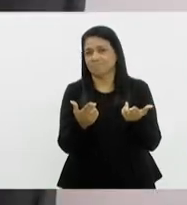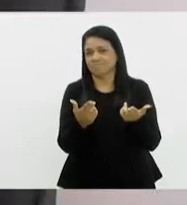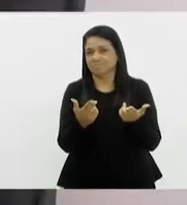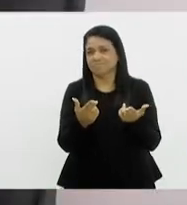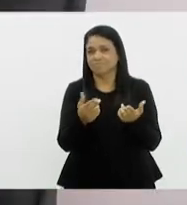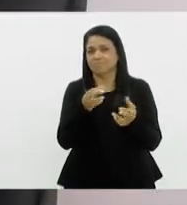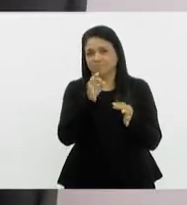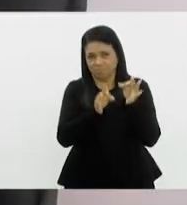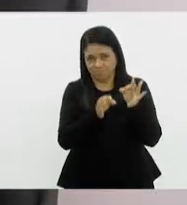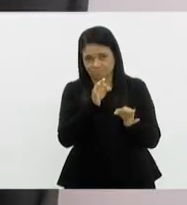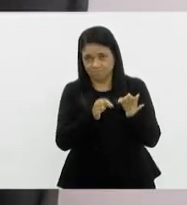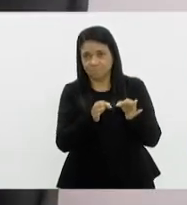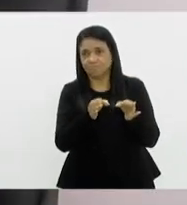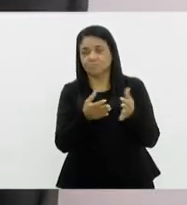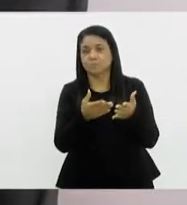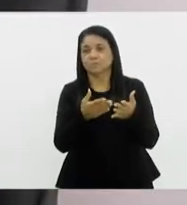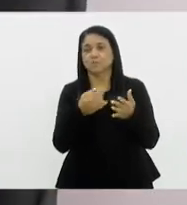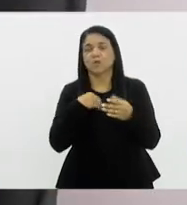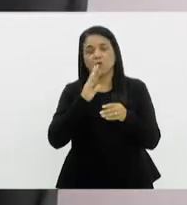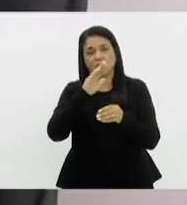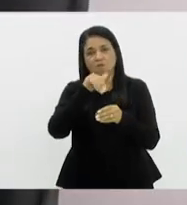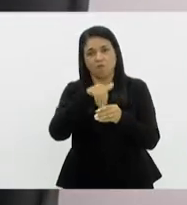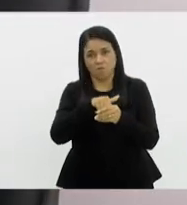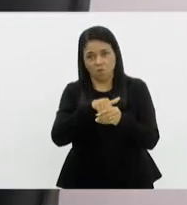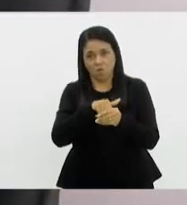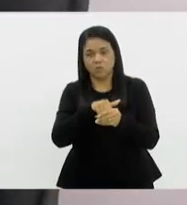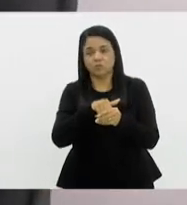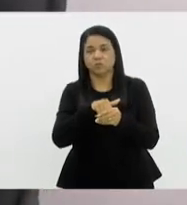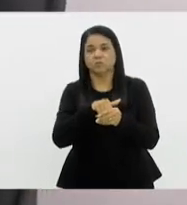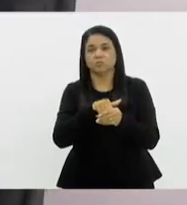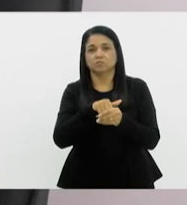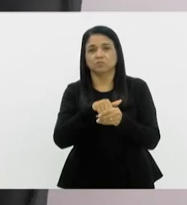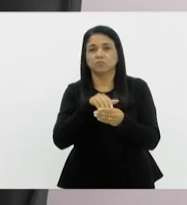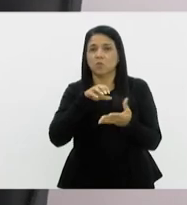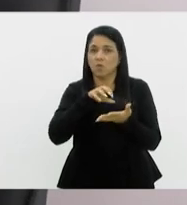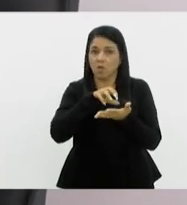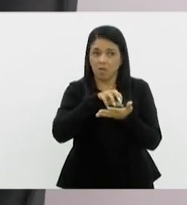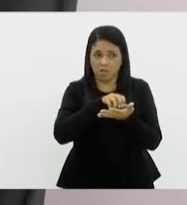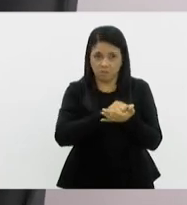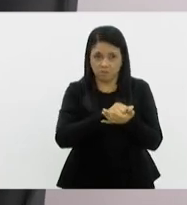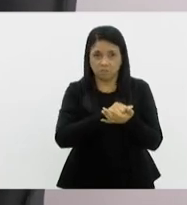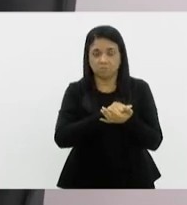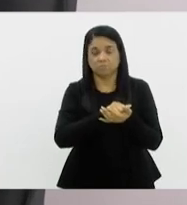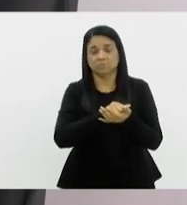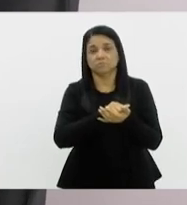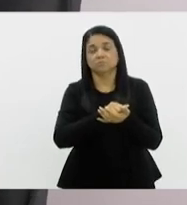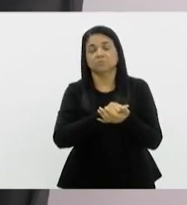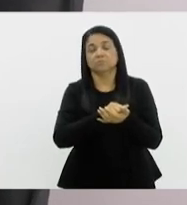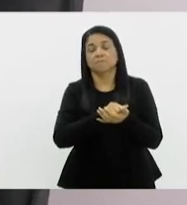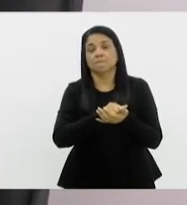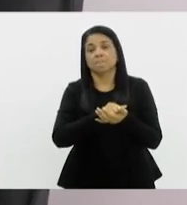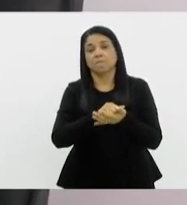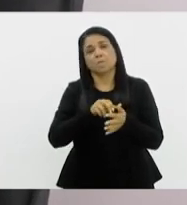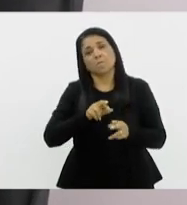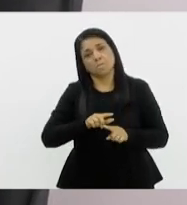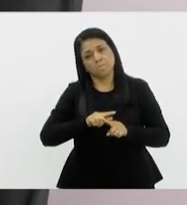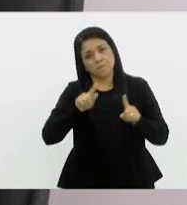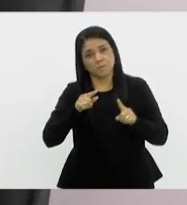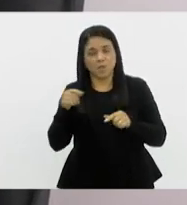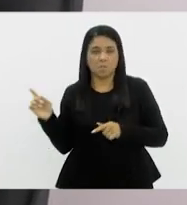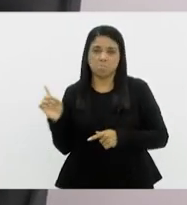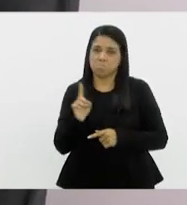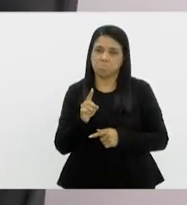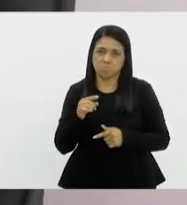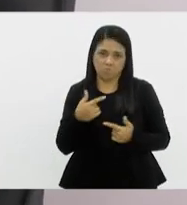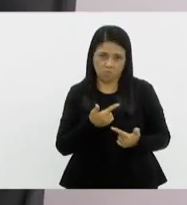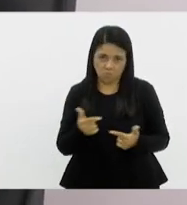apresentar esse voto, colocar em votação, já que a gente tem o hábito aqui de registrar, por mais que o parecerista não esteja presente, mas foi cantado o voto dele,